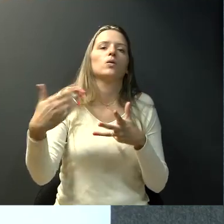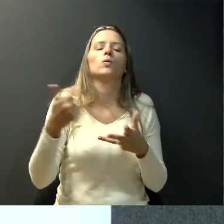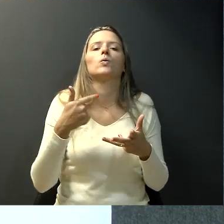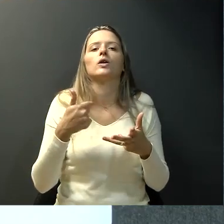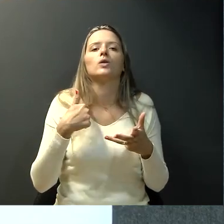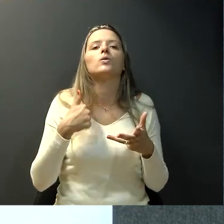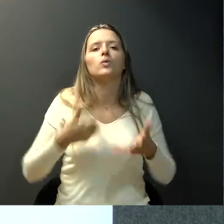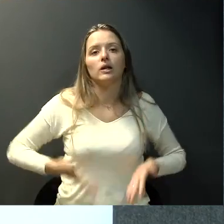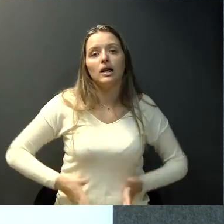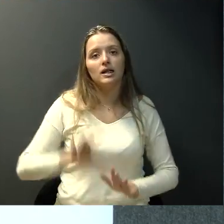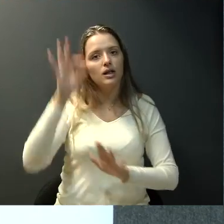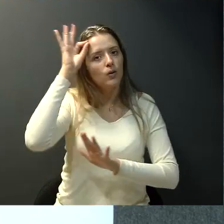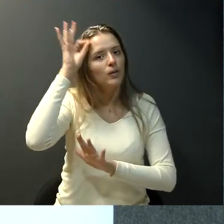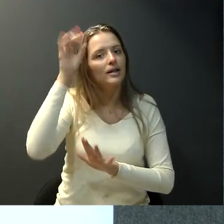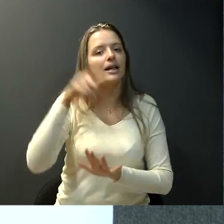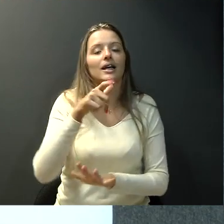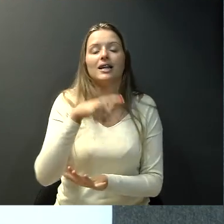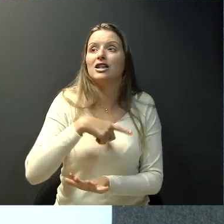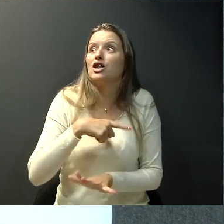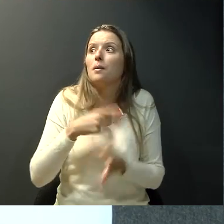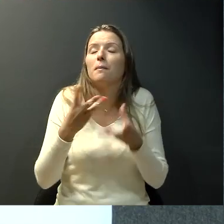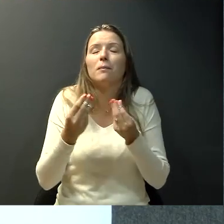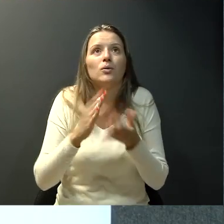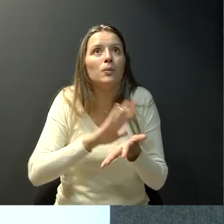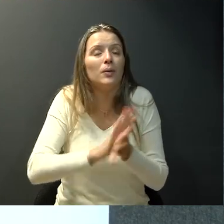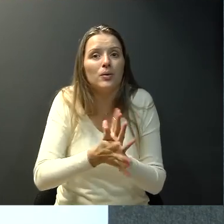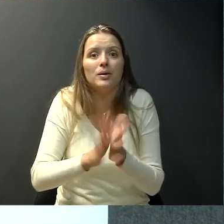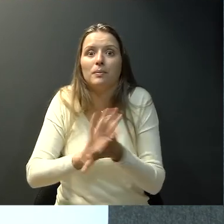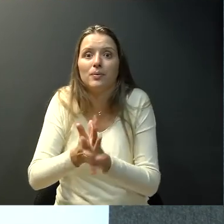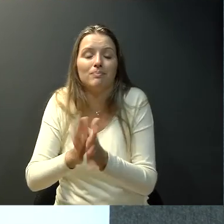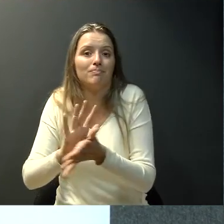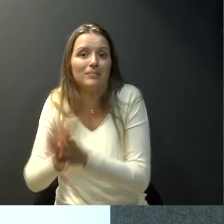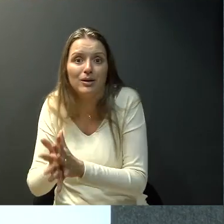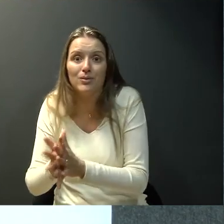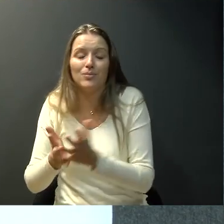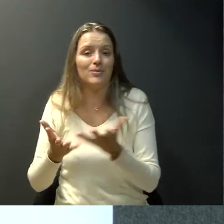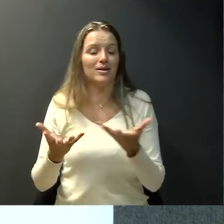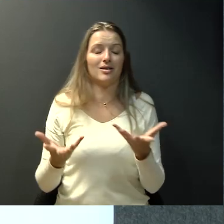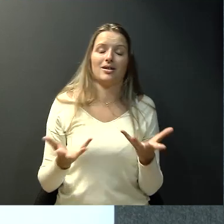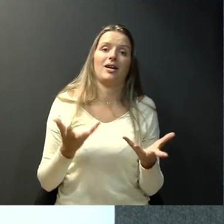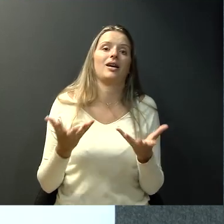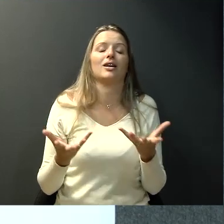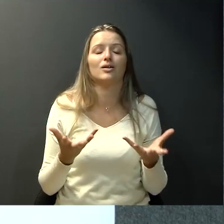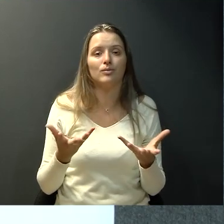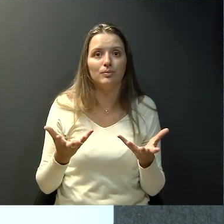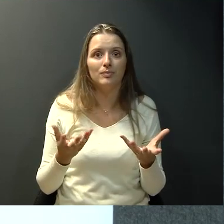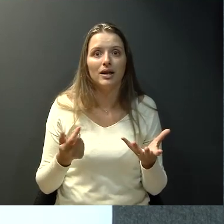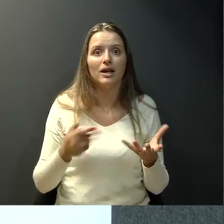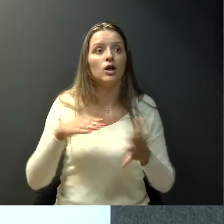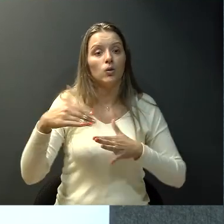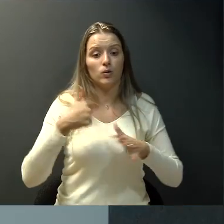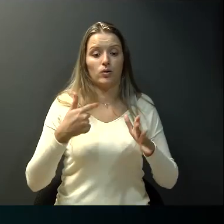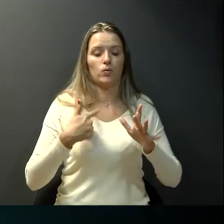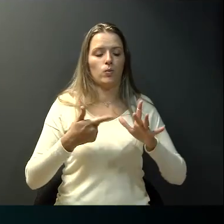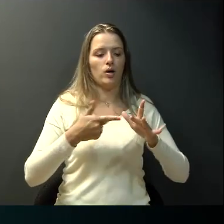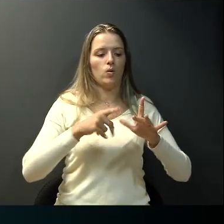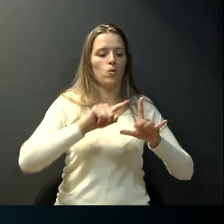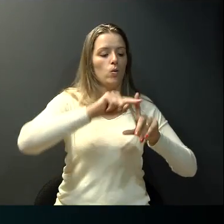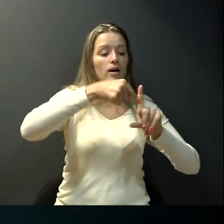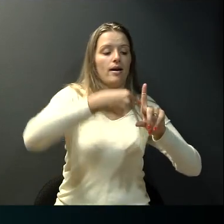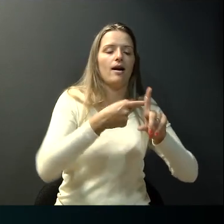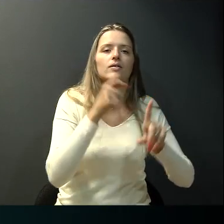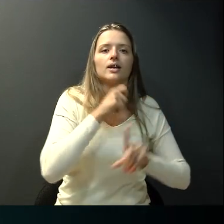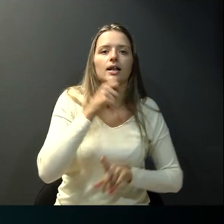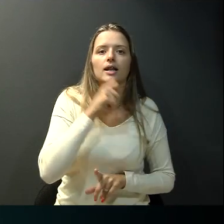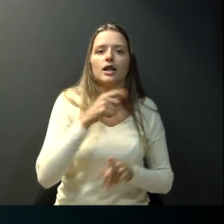tive o Andrei, tinha ainda bastante preconceito na época. Me fazia um monte de perguntas, até quando eu estava grávida da Tainá. Por